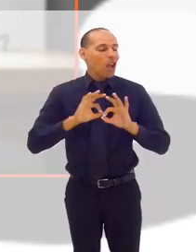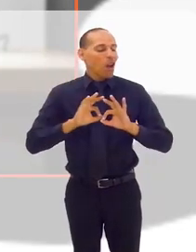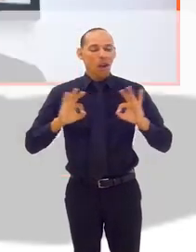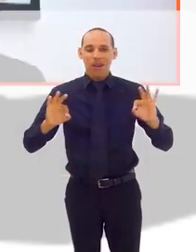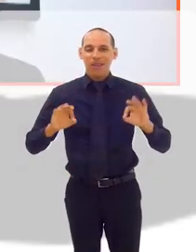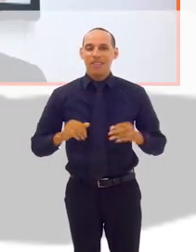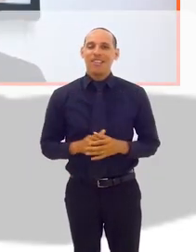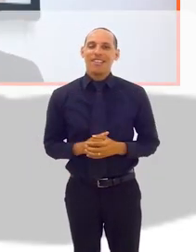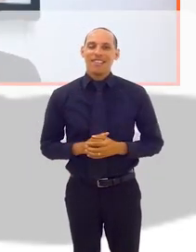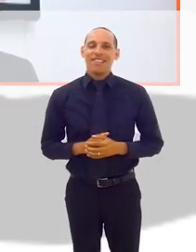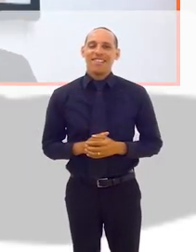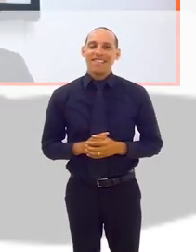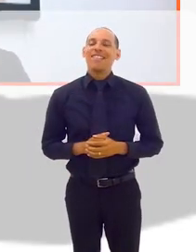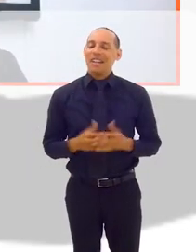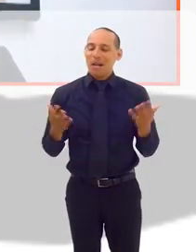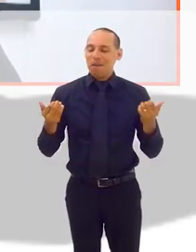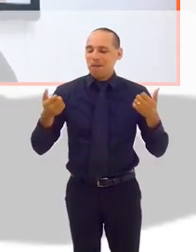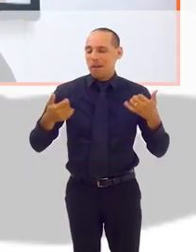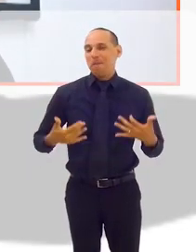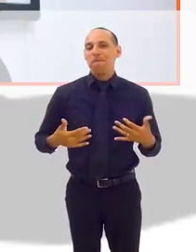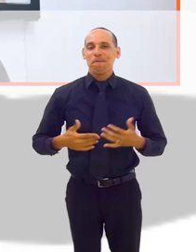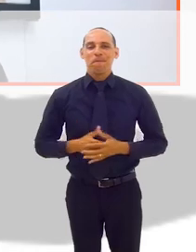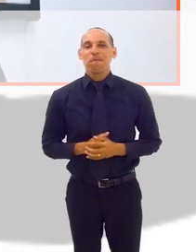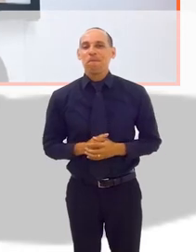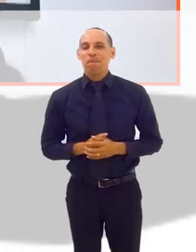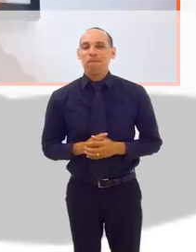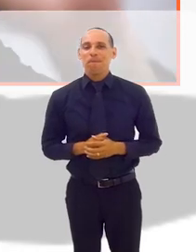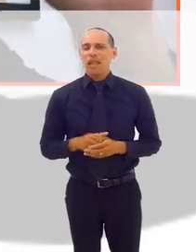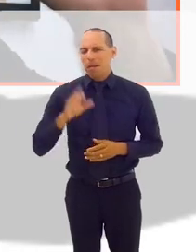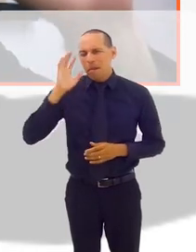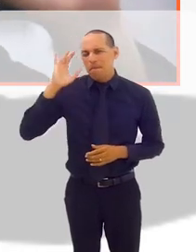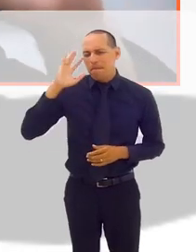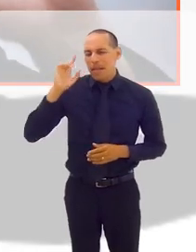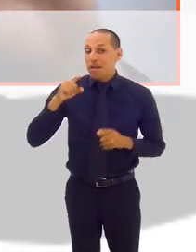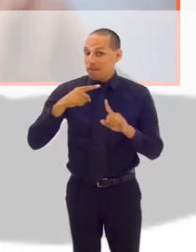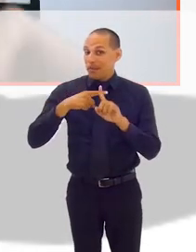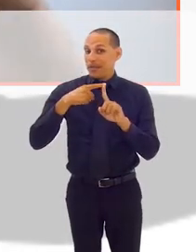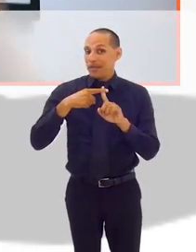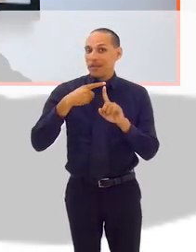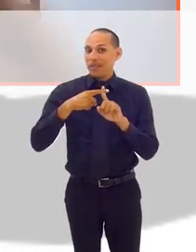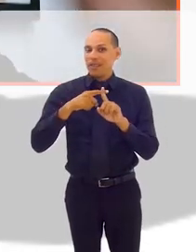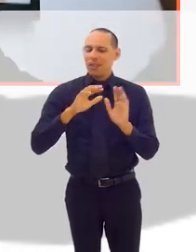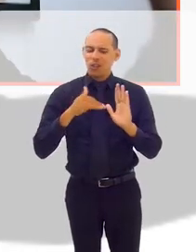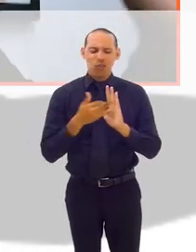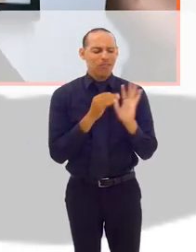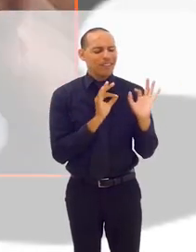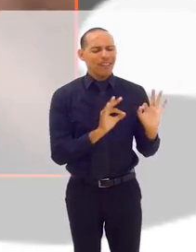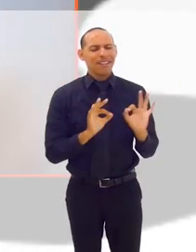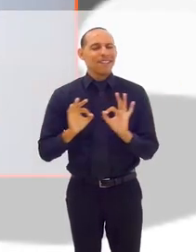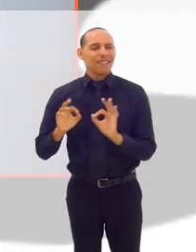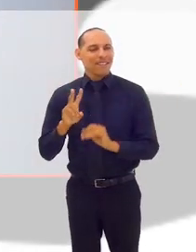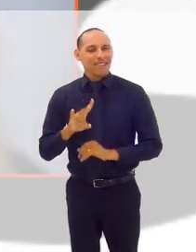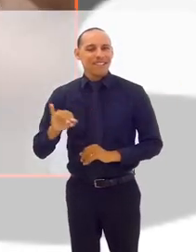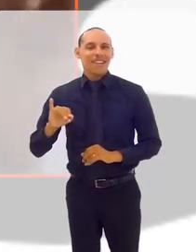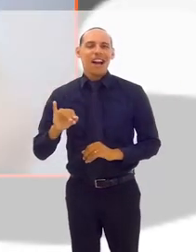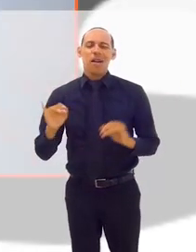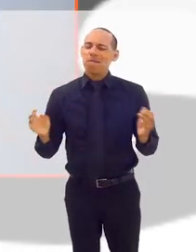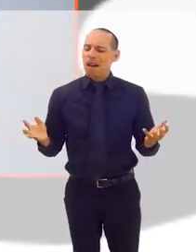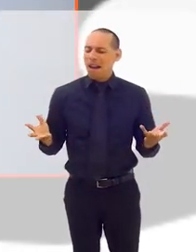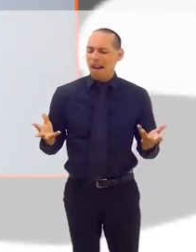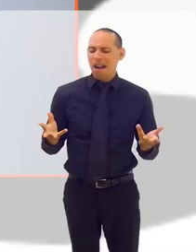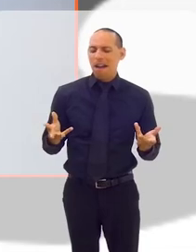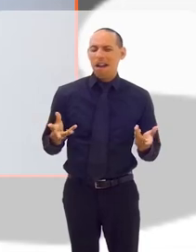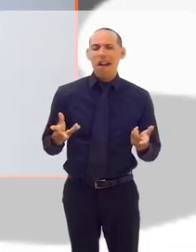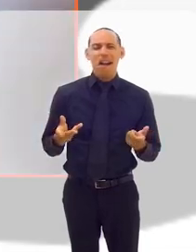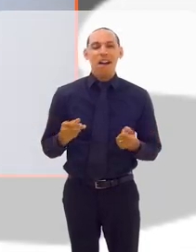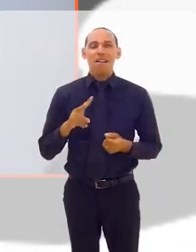né? Ah, então vamos lá. Bom, vamos pensar positivo, vamos pensar que vai dar tudo certo, que tá mil maravilhas e